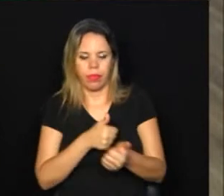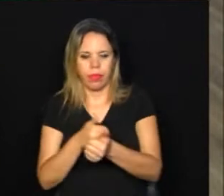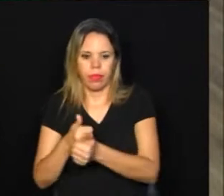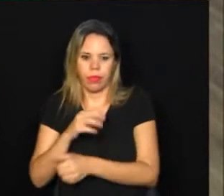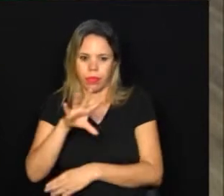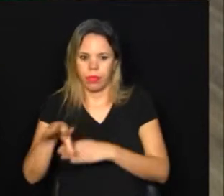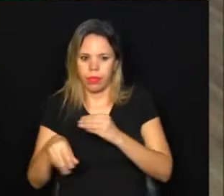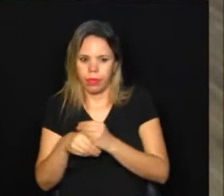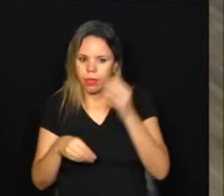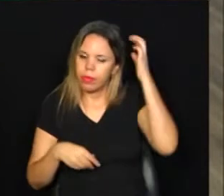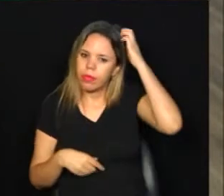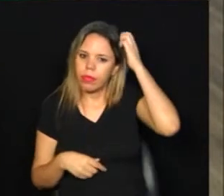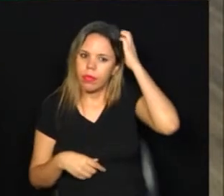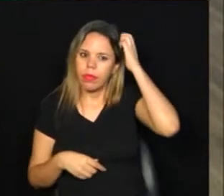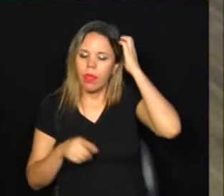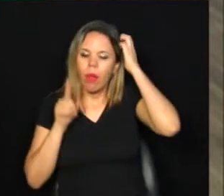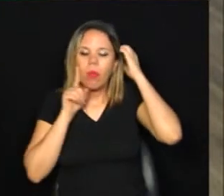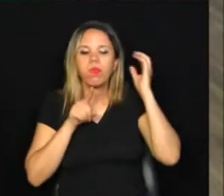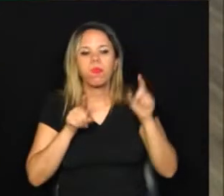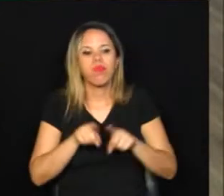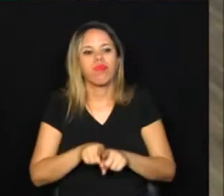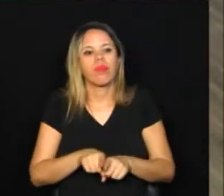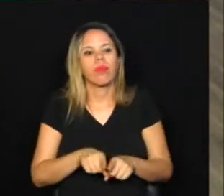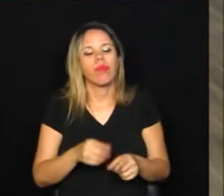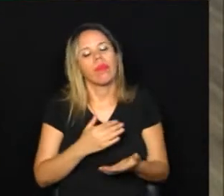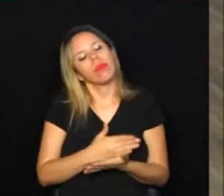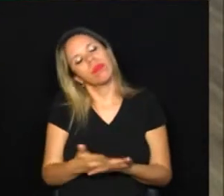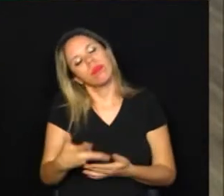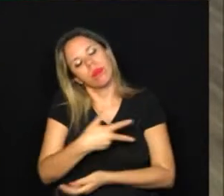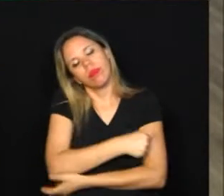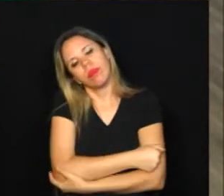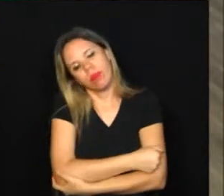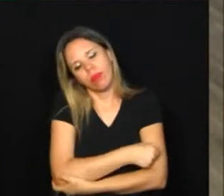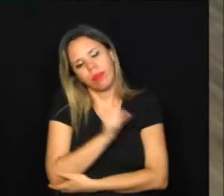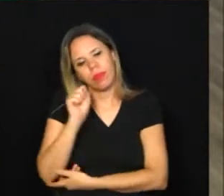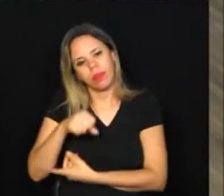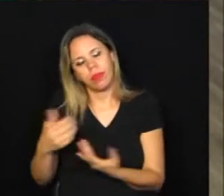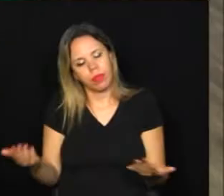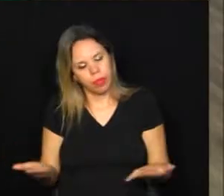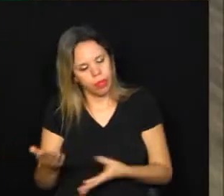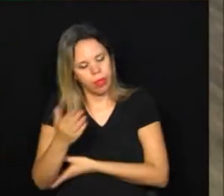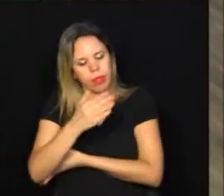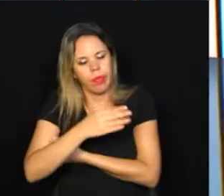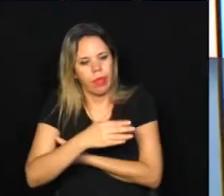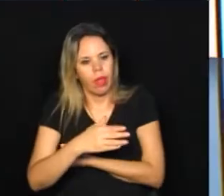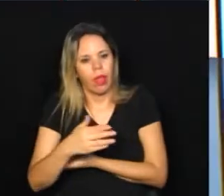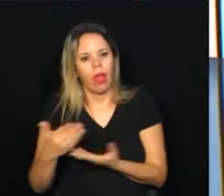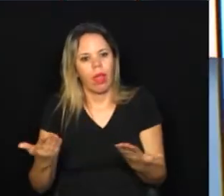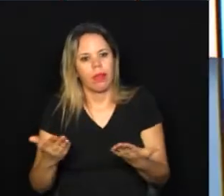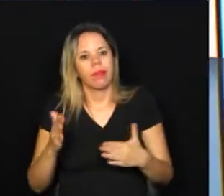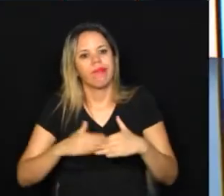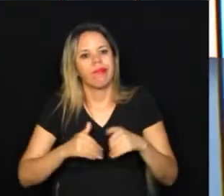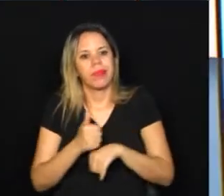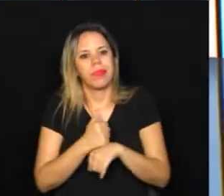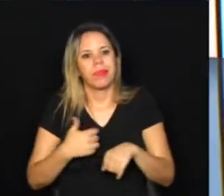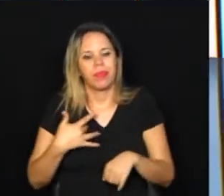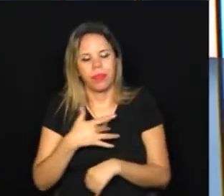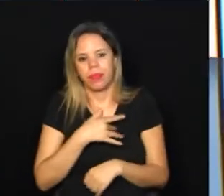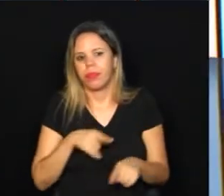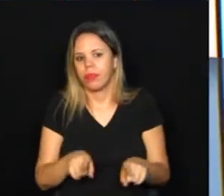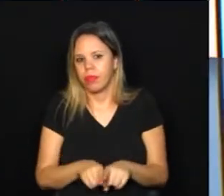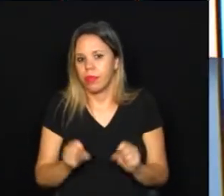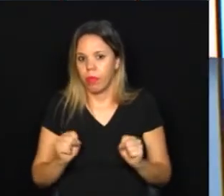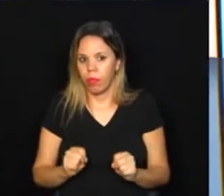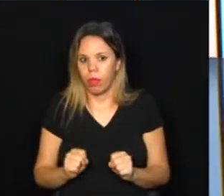inseridas neste contexto. A Americana é uma das cidades que também começou a vacinação? Começou hoje. Lá em Americana, agora os profissionais da saúde também,